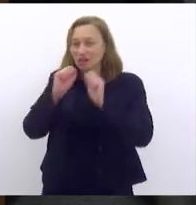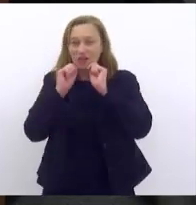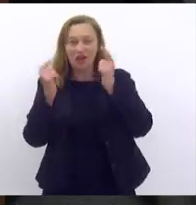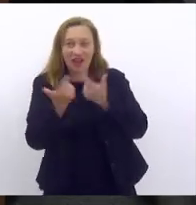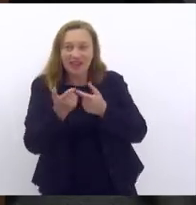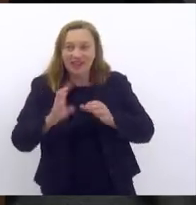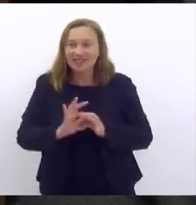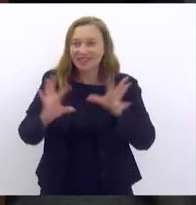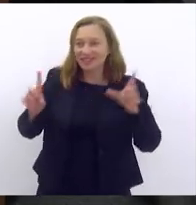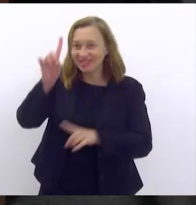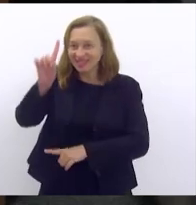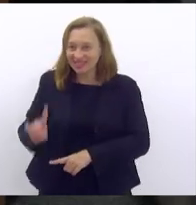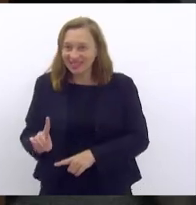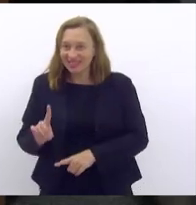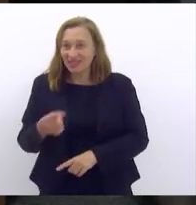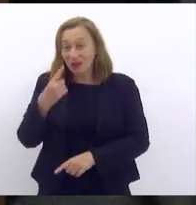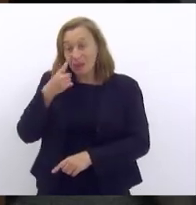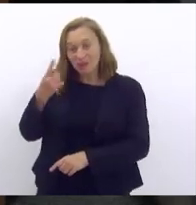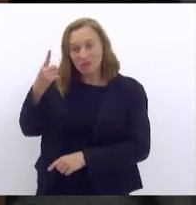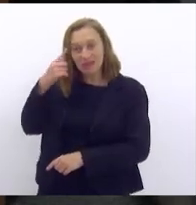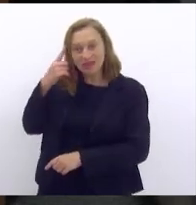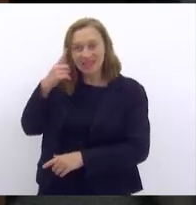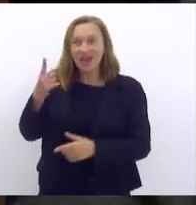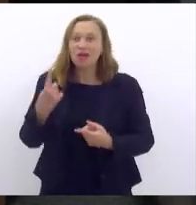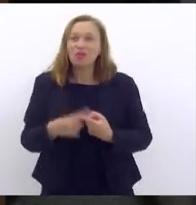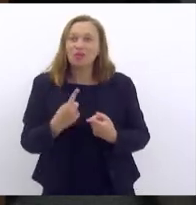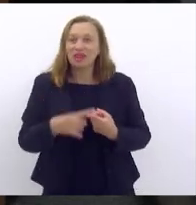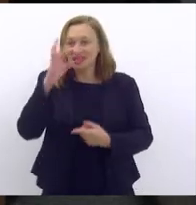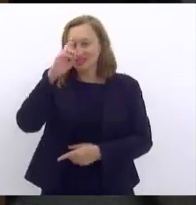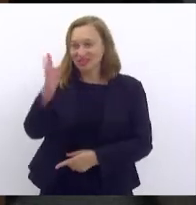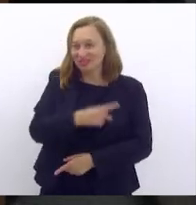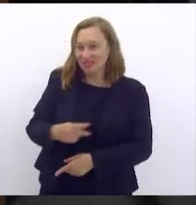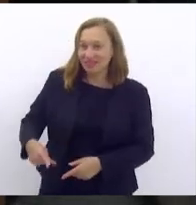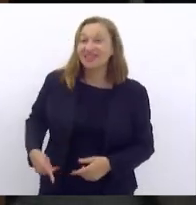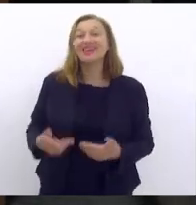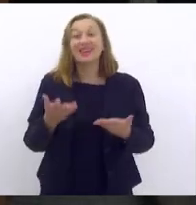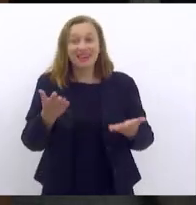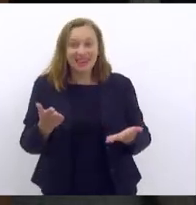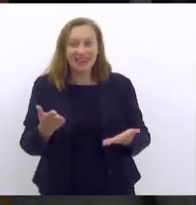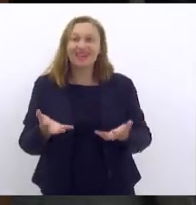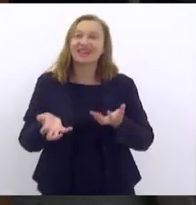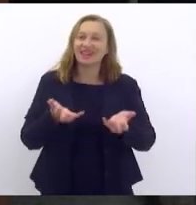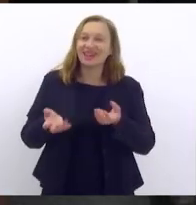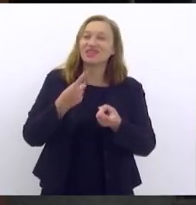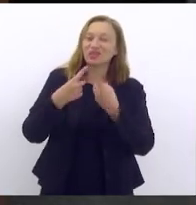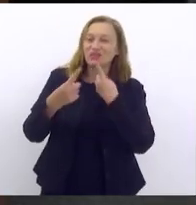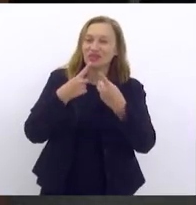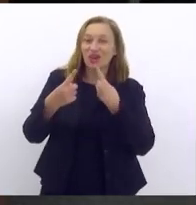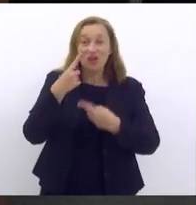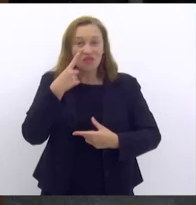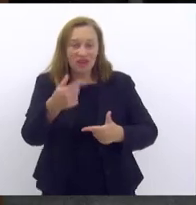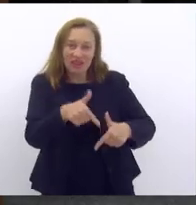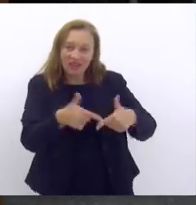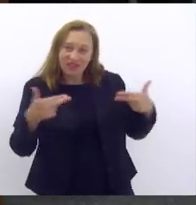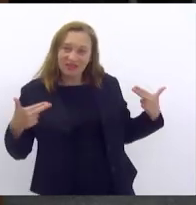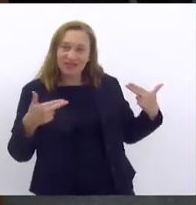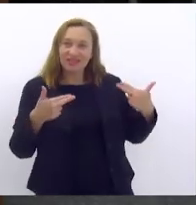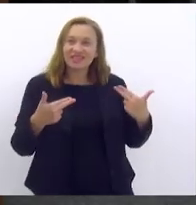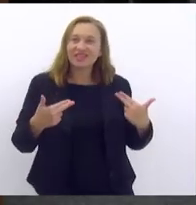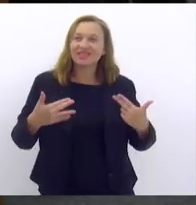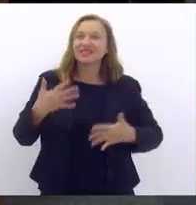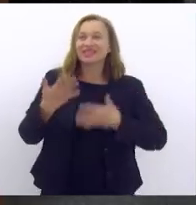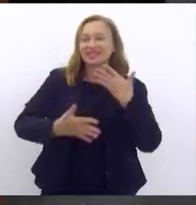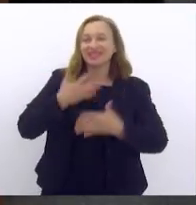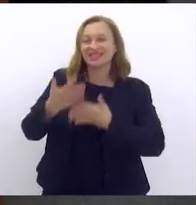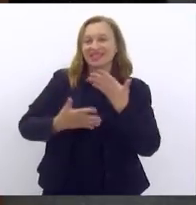democracia, direitos. Vamos pensar. Porque, presidente, é por aí mesmo que a gente quer discutir. Olha como o hip-hop deixa a galera